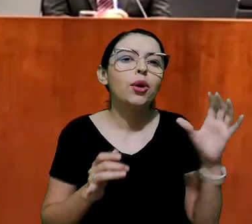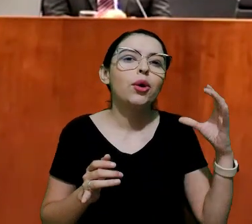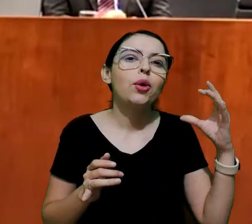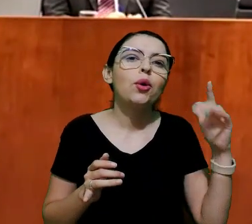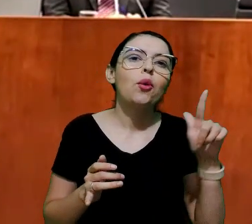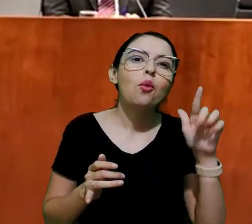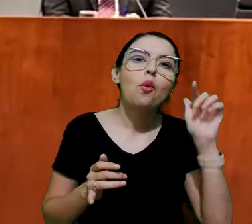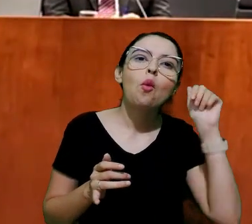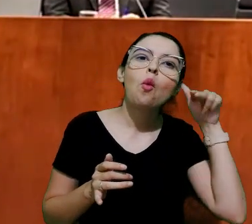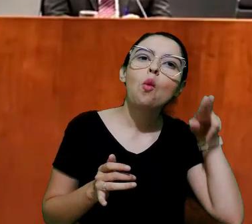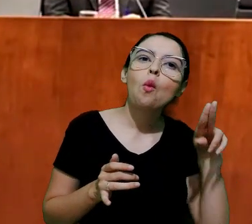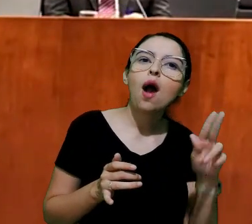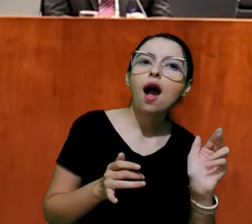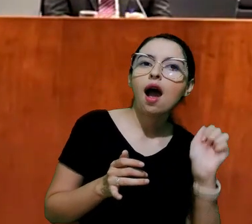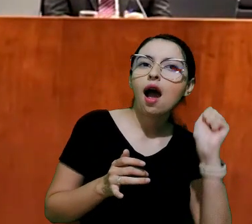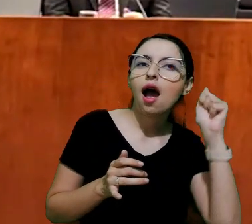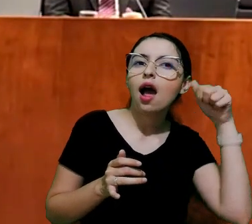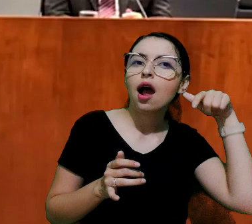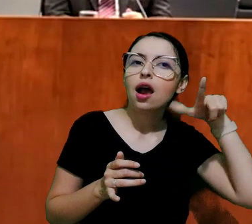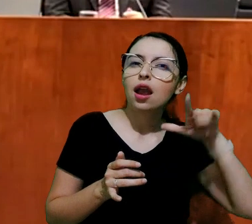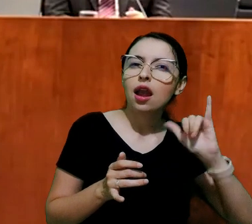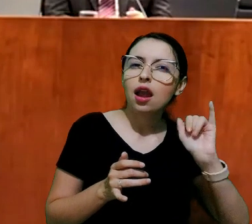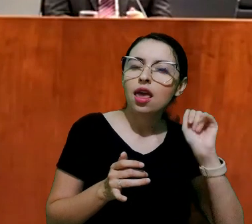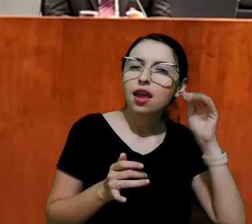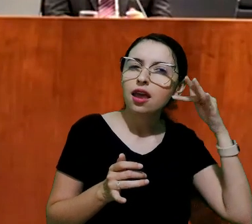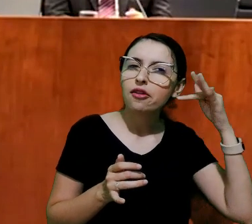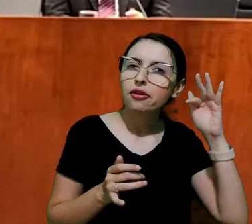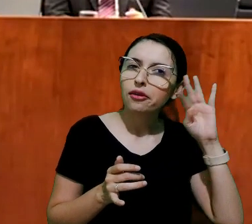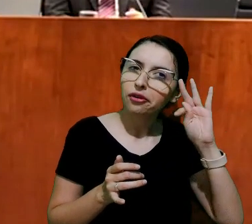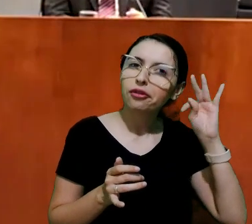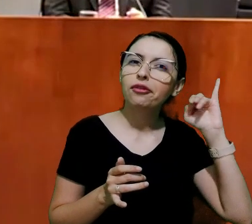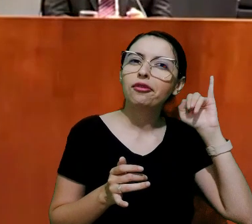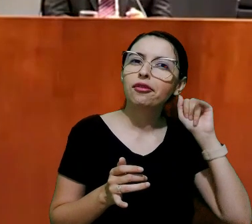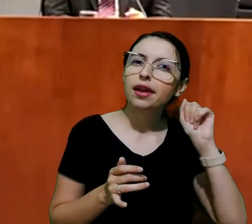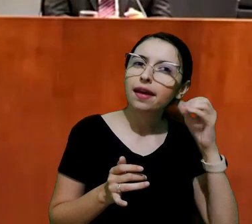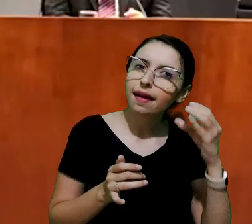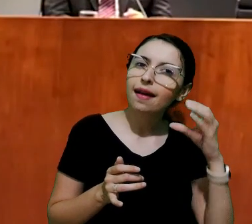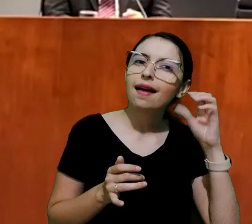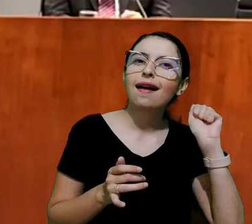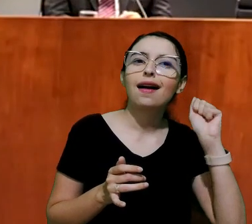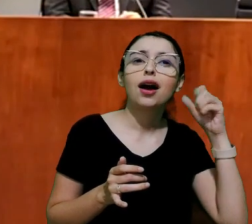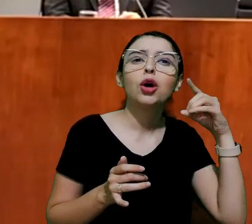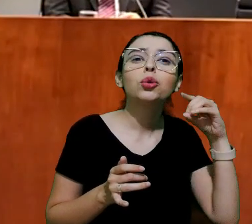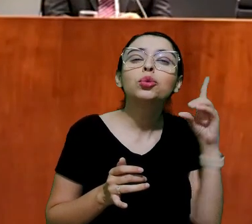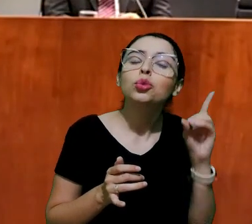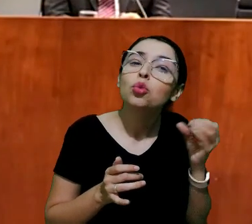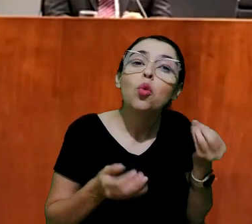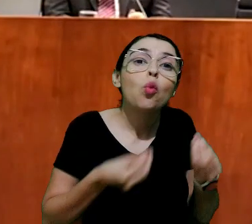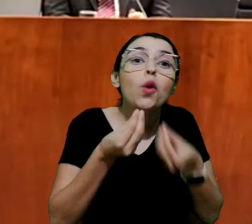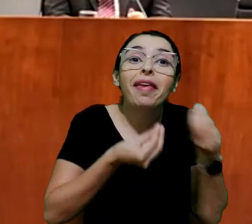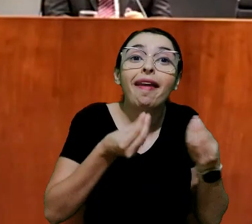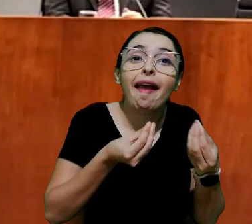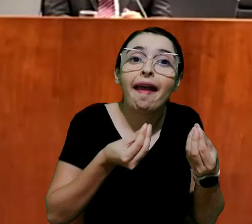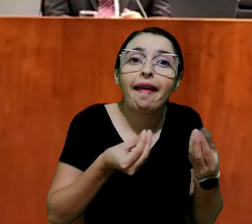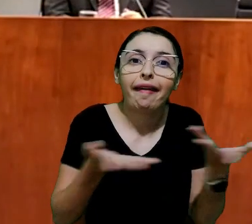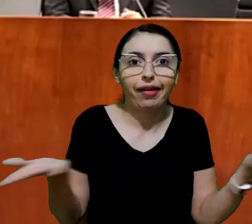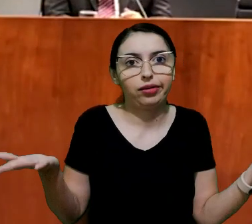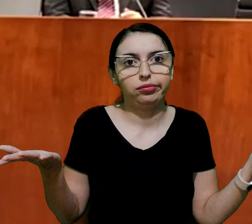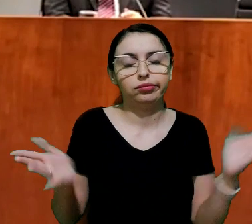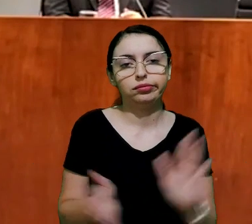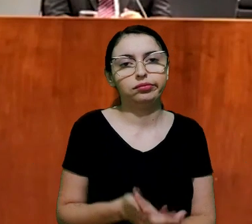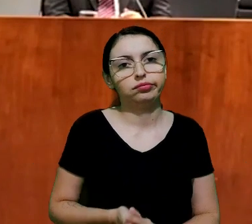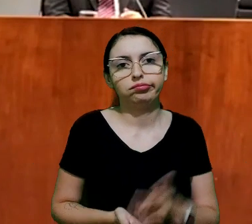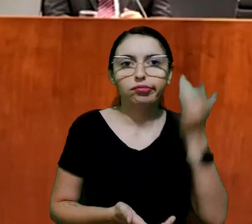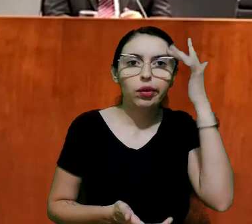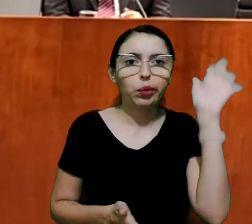é o namoro desqualificado. Porque se eu descobrir, eu vou saber o que é o qualificado. Agora, o que é o namoro desqualificado? Porque eu não